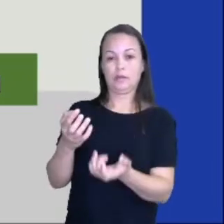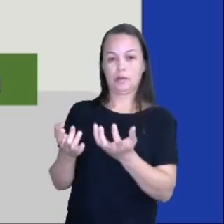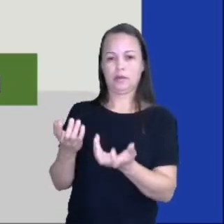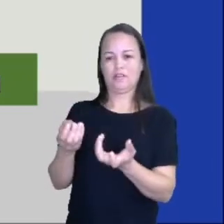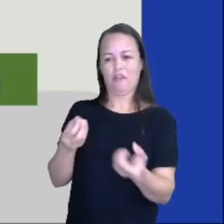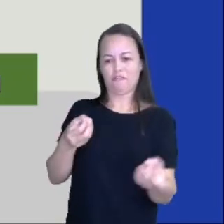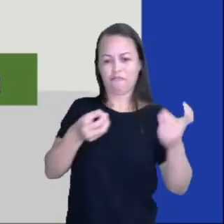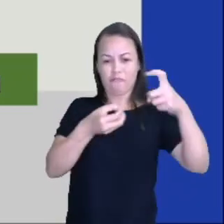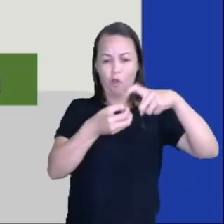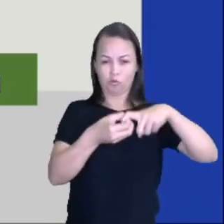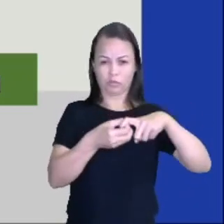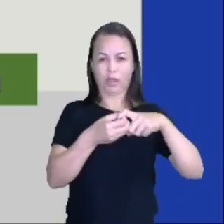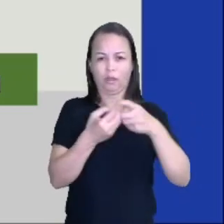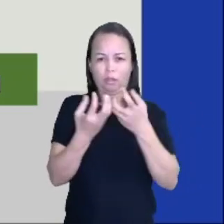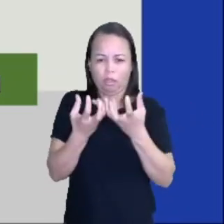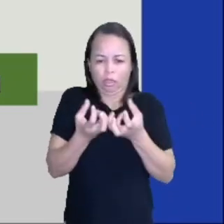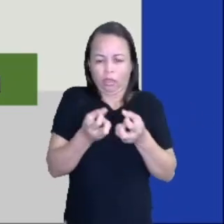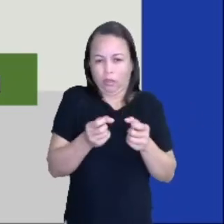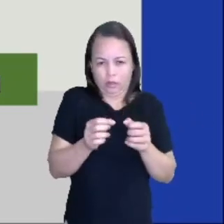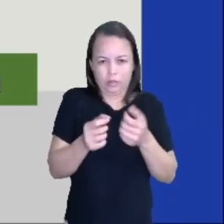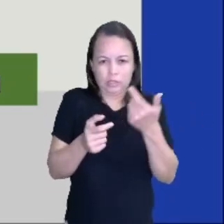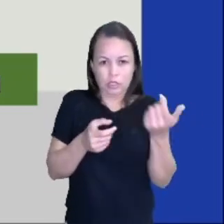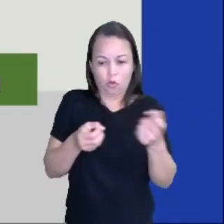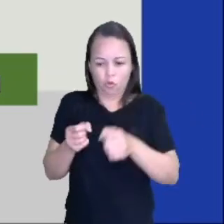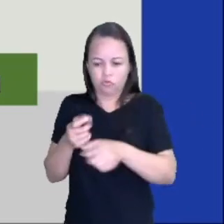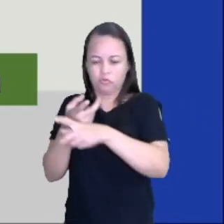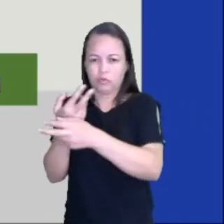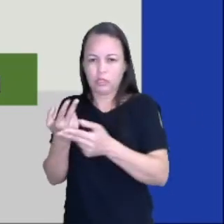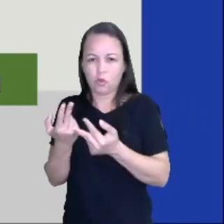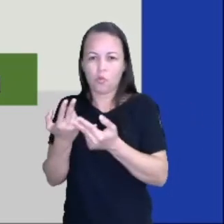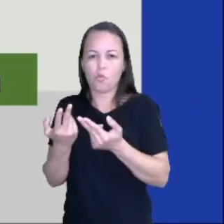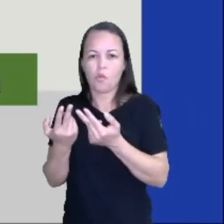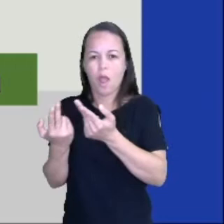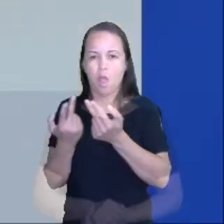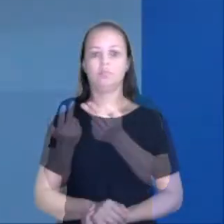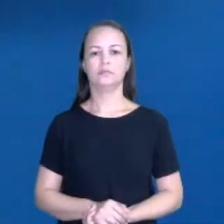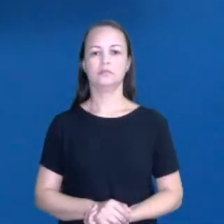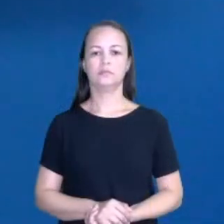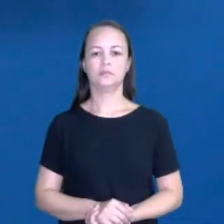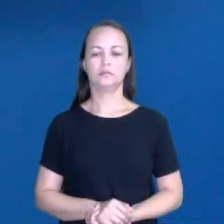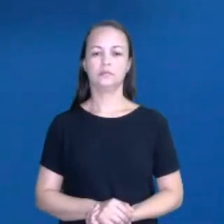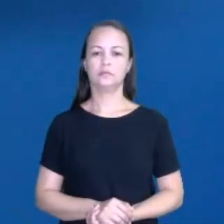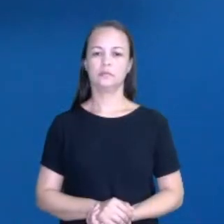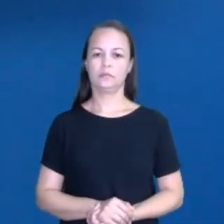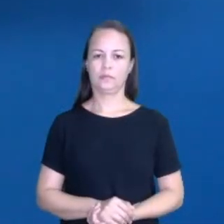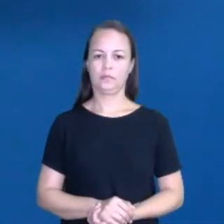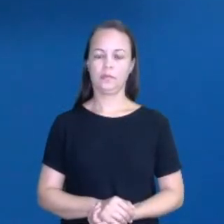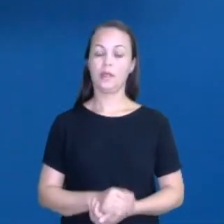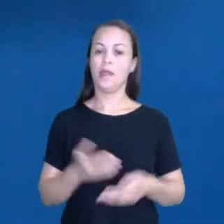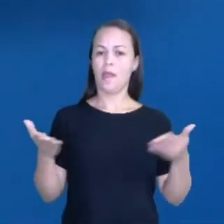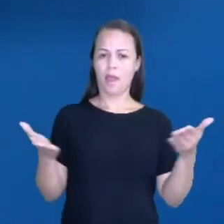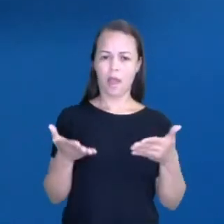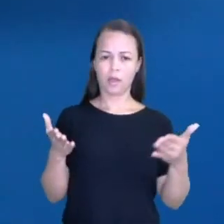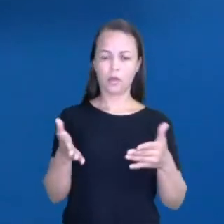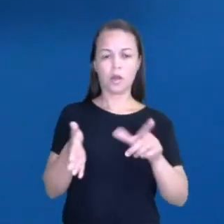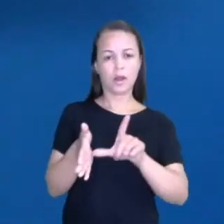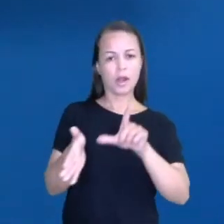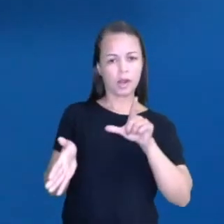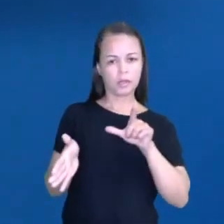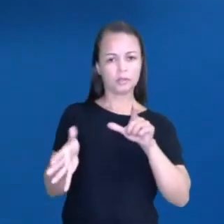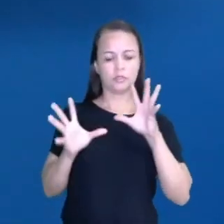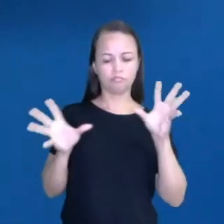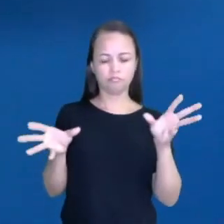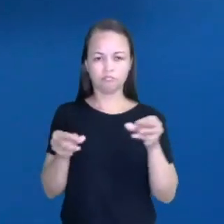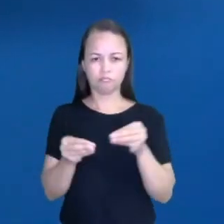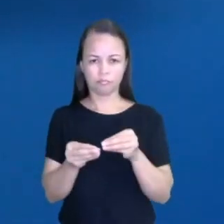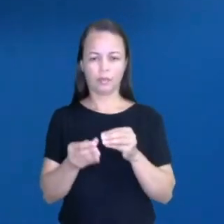como voltar ao seu estado original de antes, né? Ela vira cinzas. Gente, agora, antes da